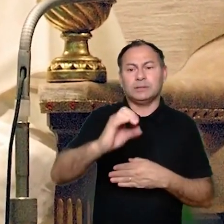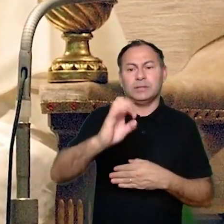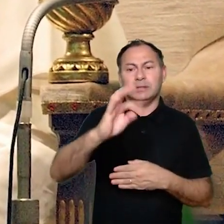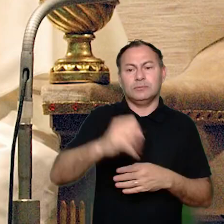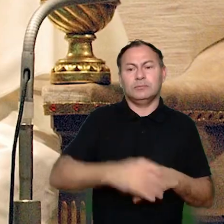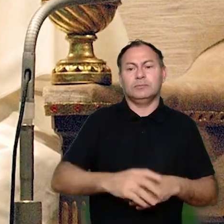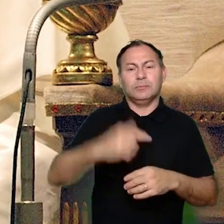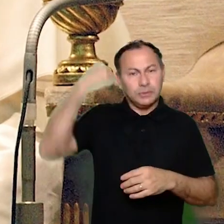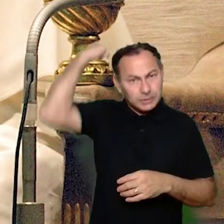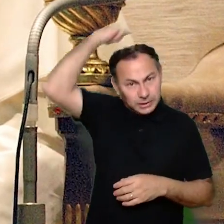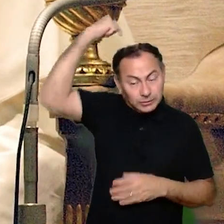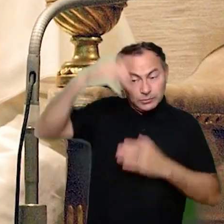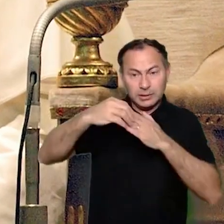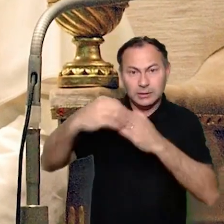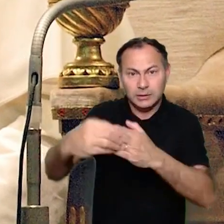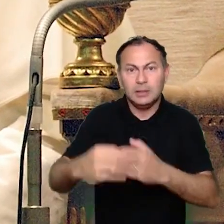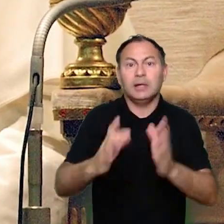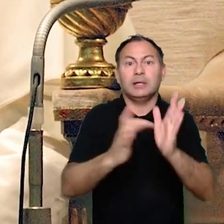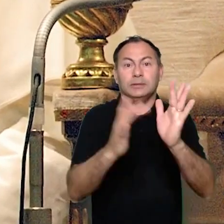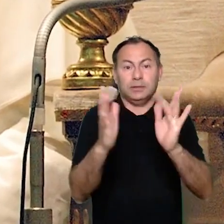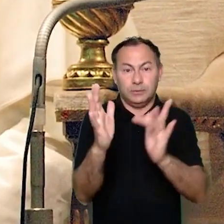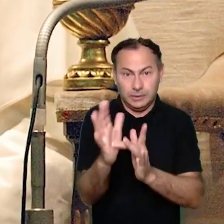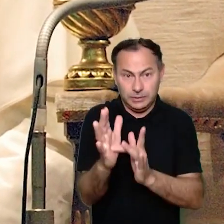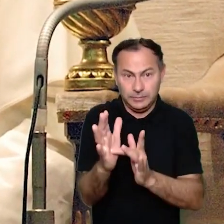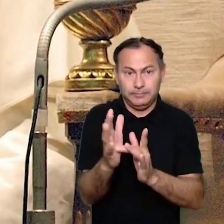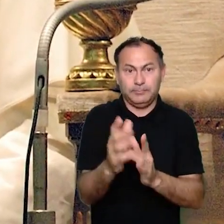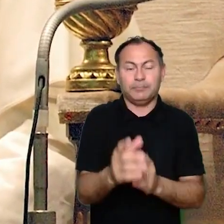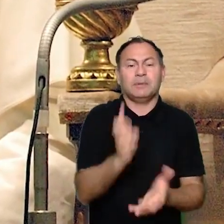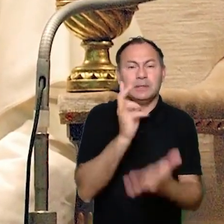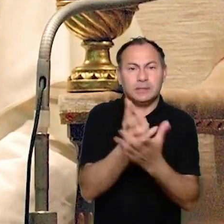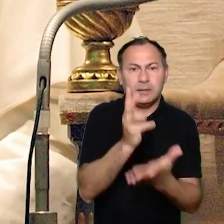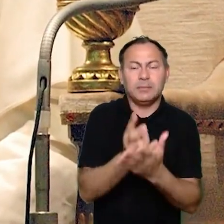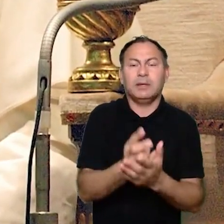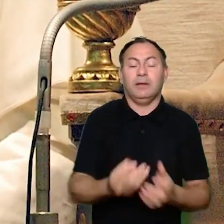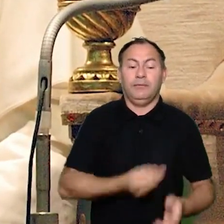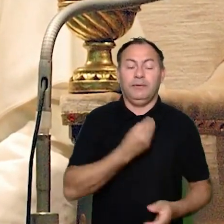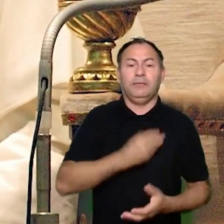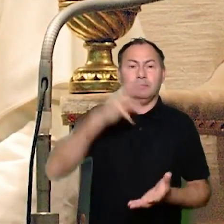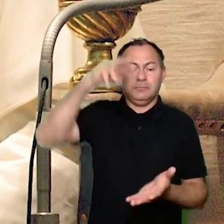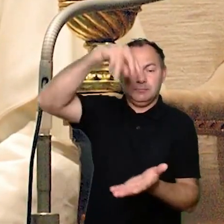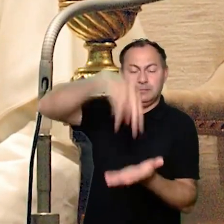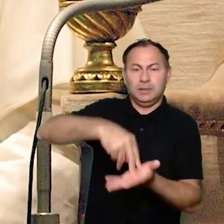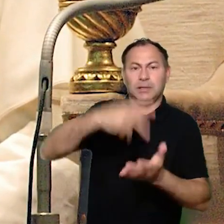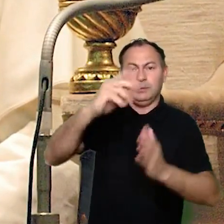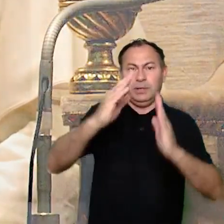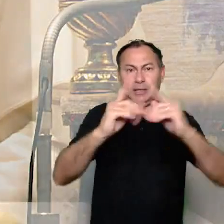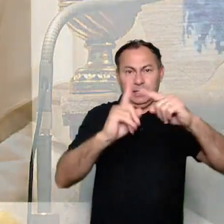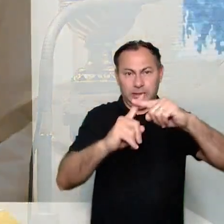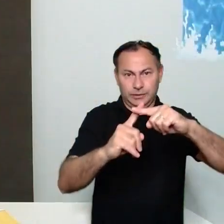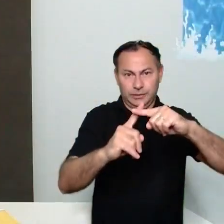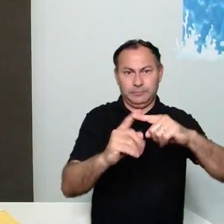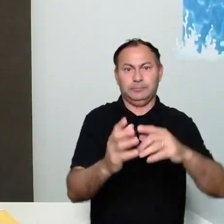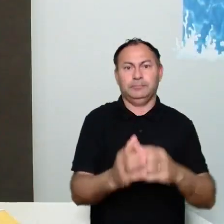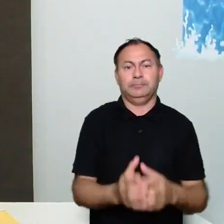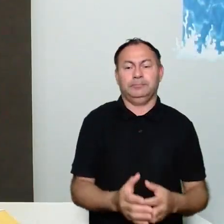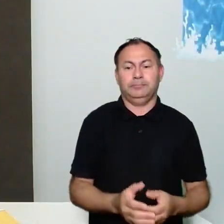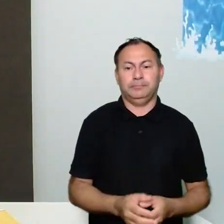-cêntrico dos santos para nos guiar a Jesus, sempre vivo e presente na sua igreja.